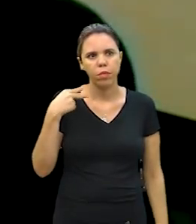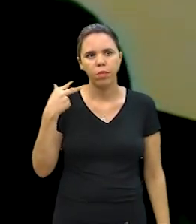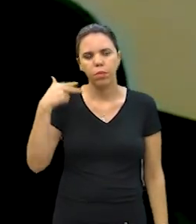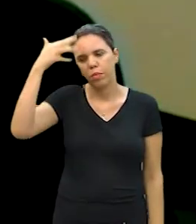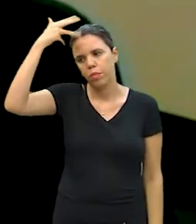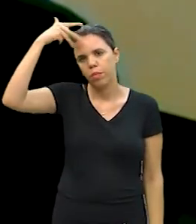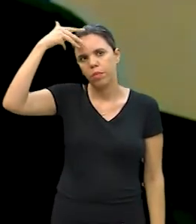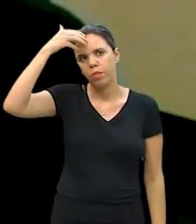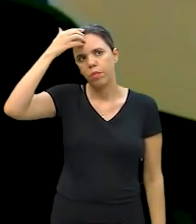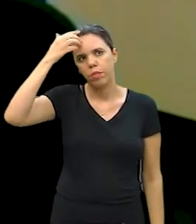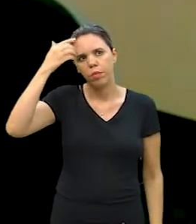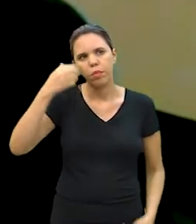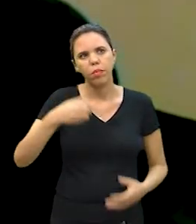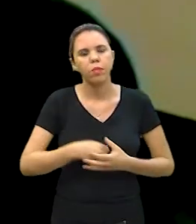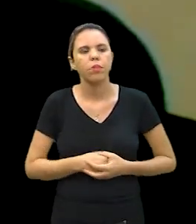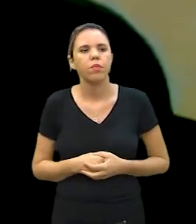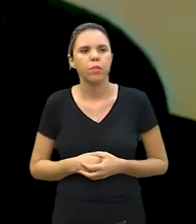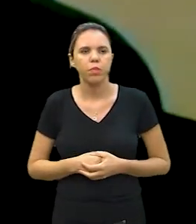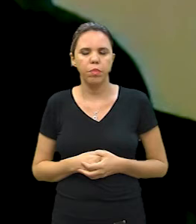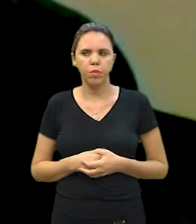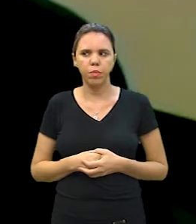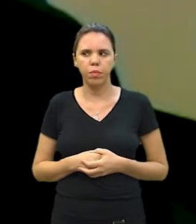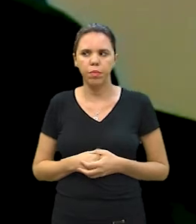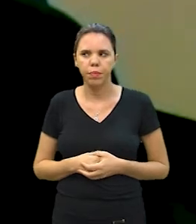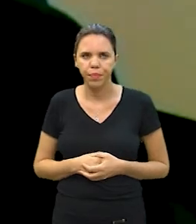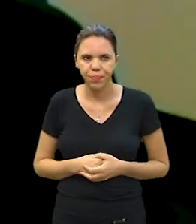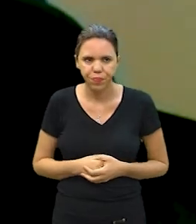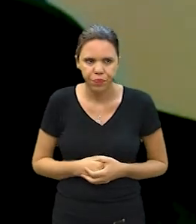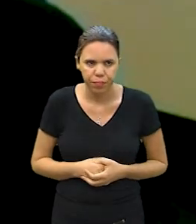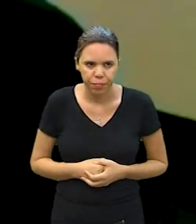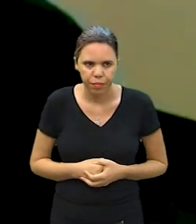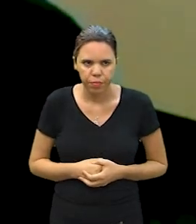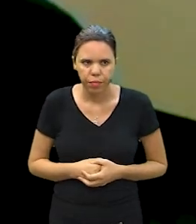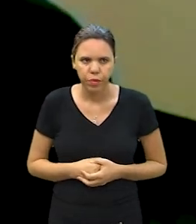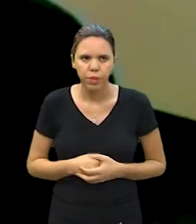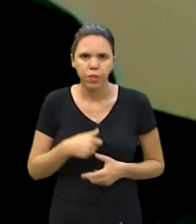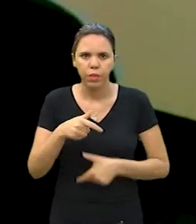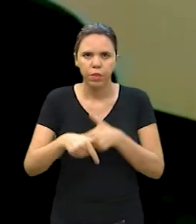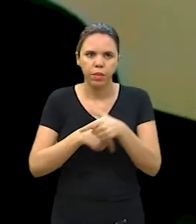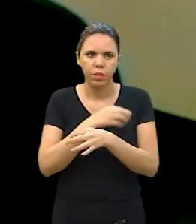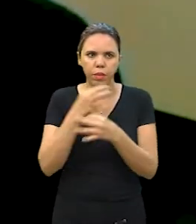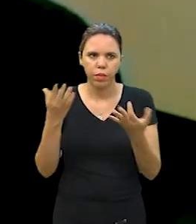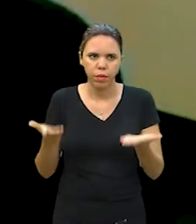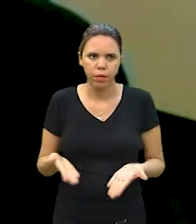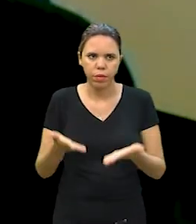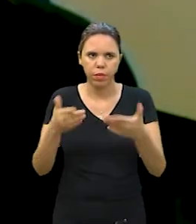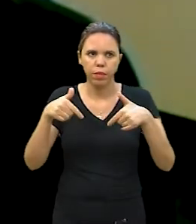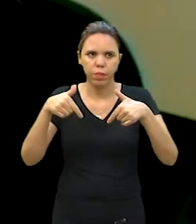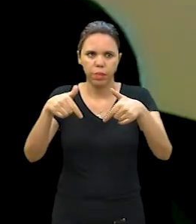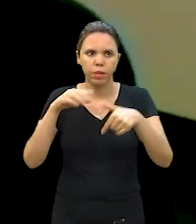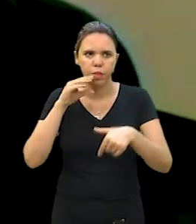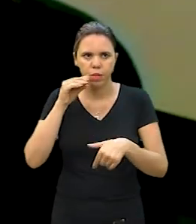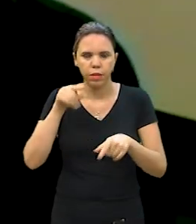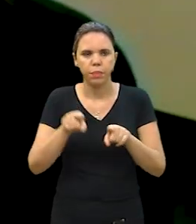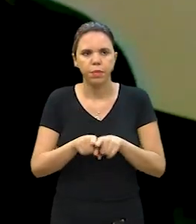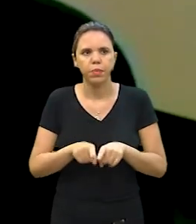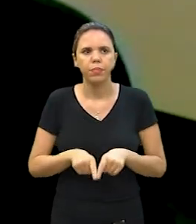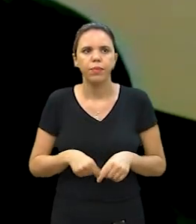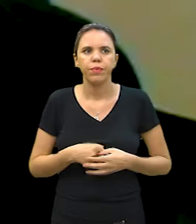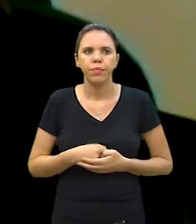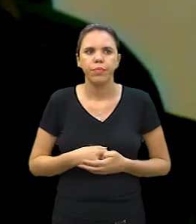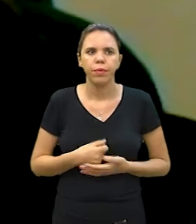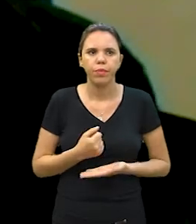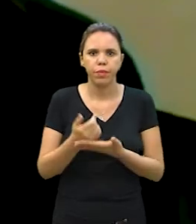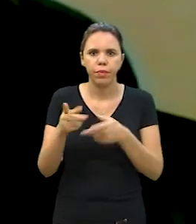Mariana e o vereador Rodrigo, que realizam seu trabalho aí, servidor também,